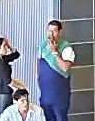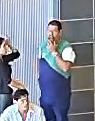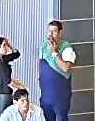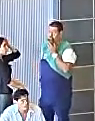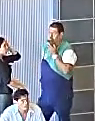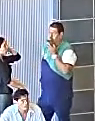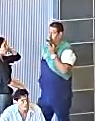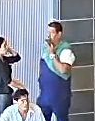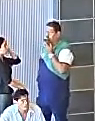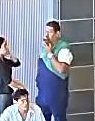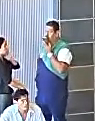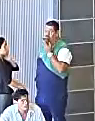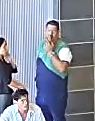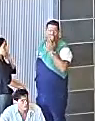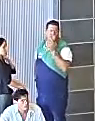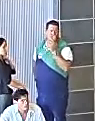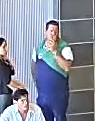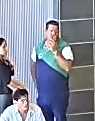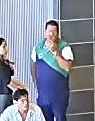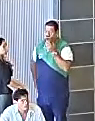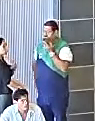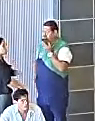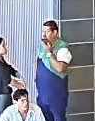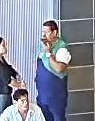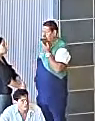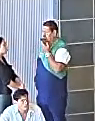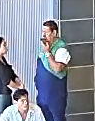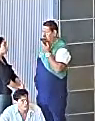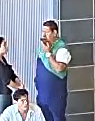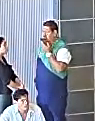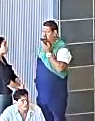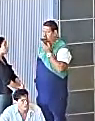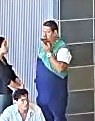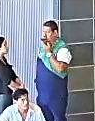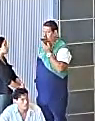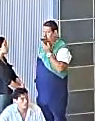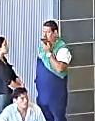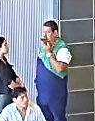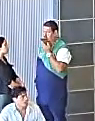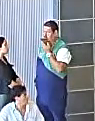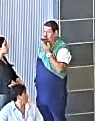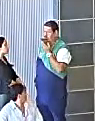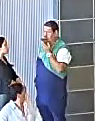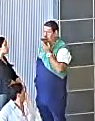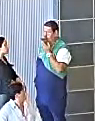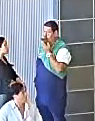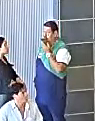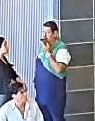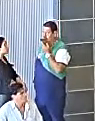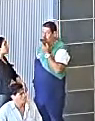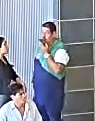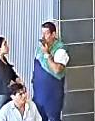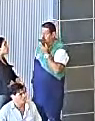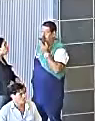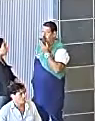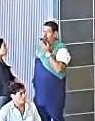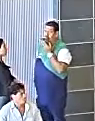cadeira de transbordo e é importante também eh fazer uma uma